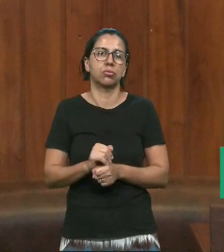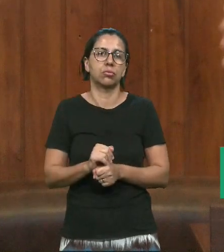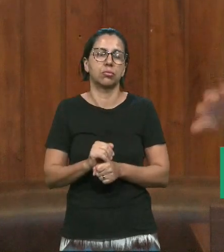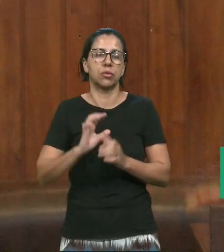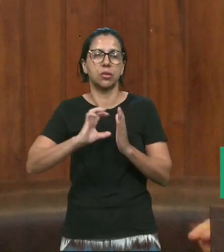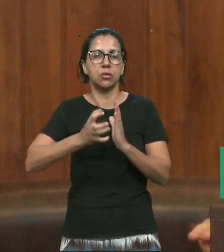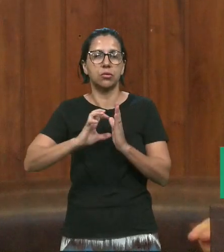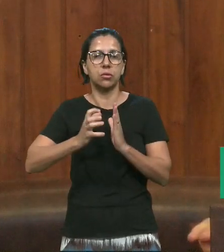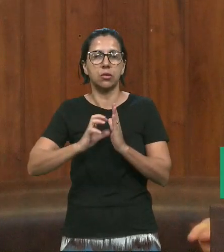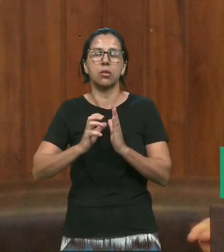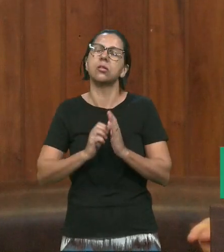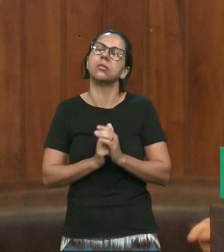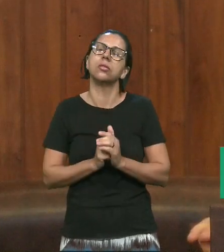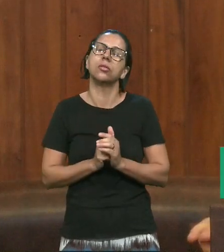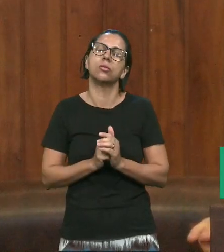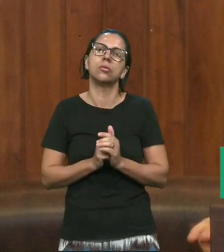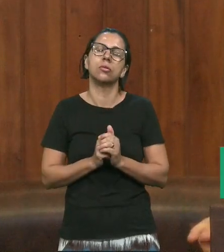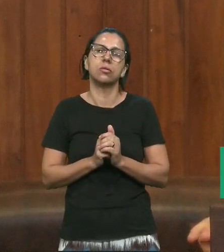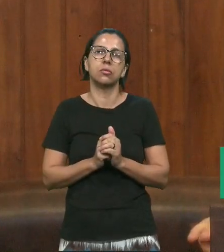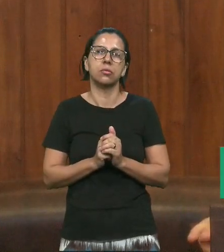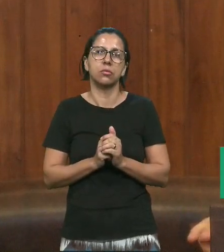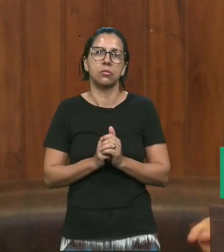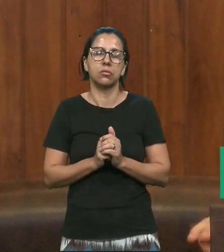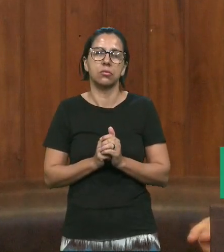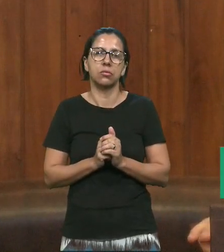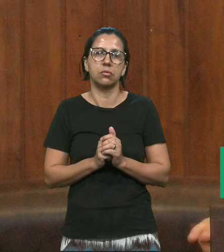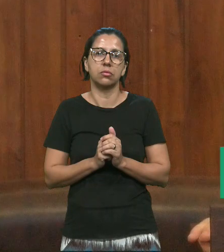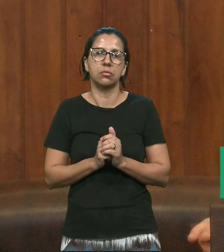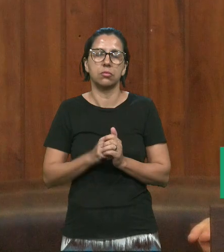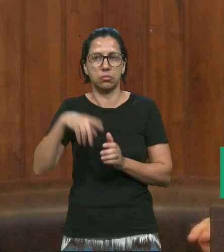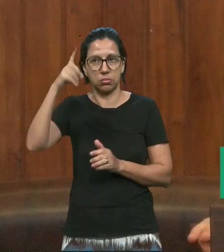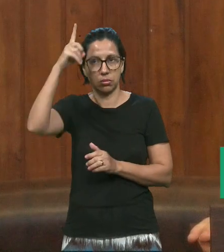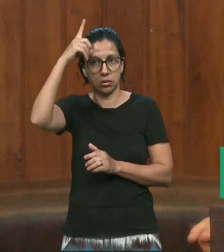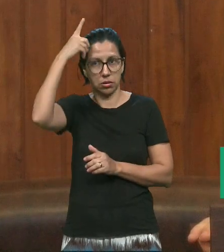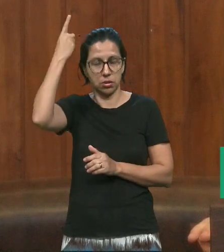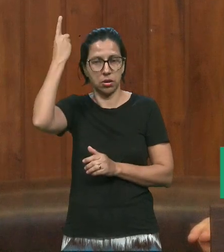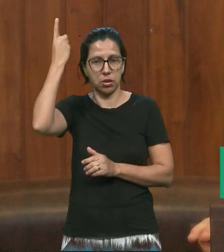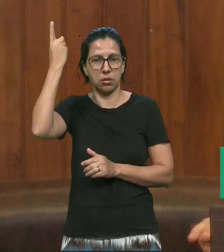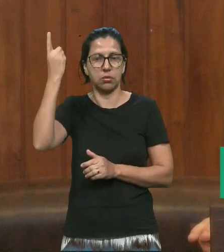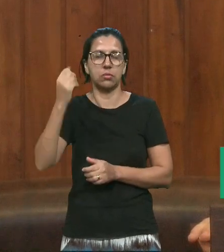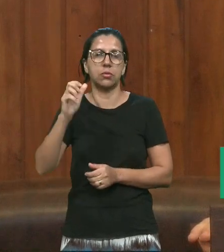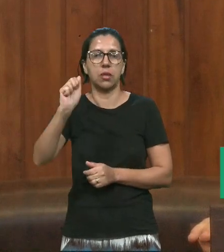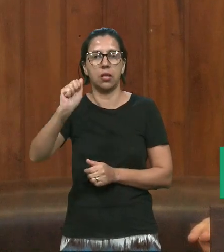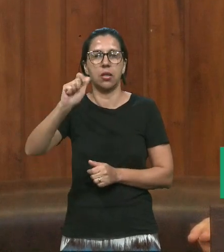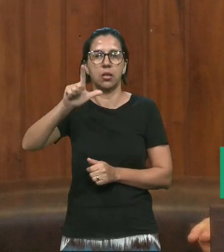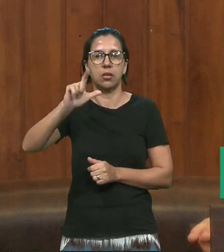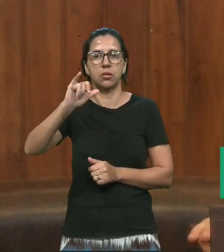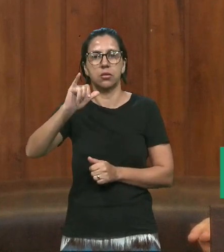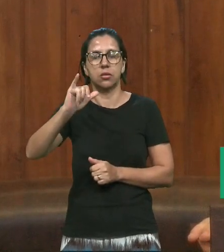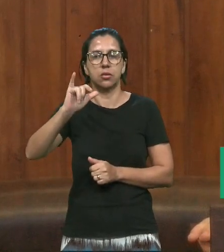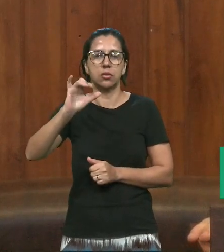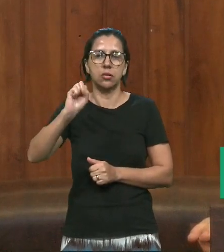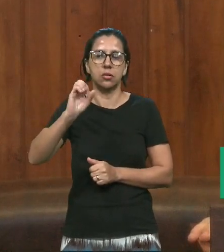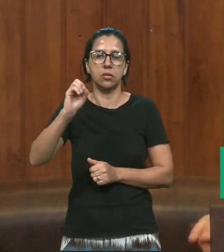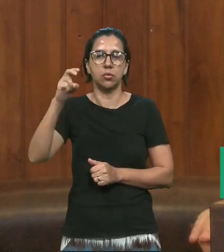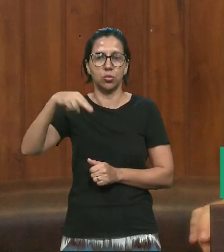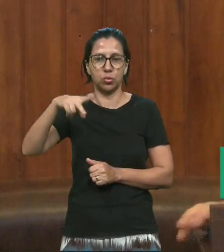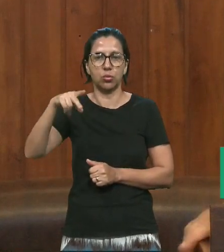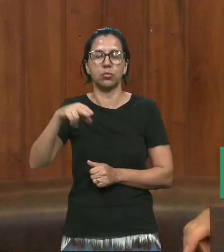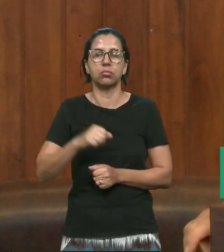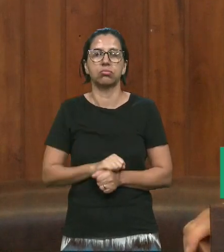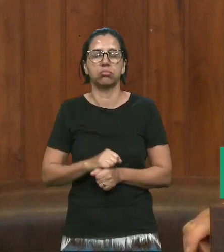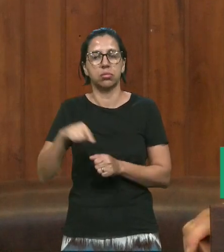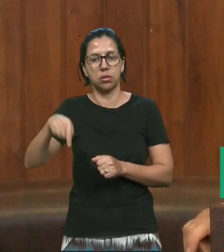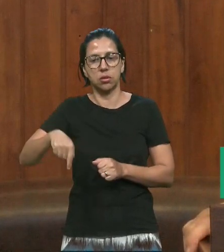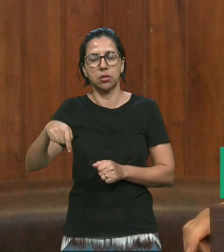né, do Daniel Alonso, que é o Alisson, que hoje dirige o PL